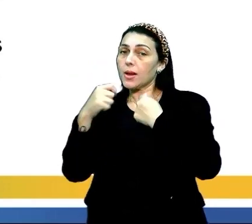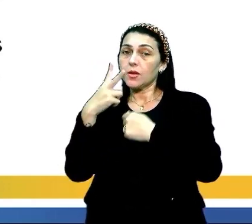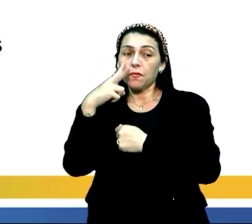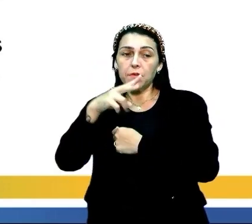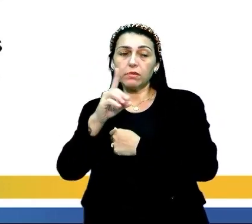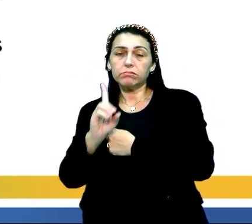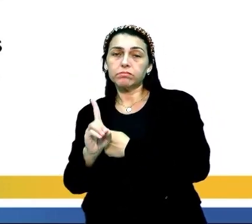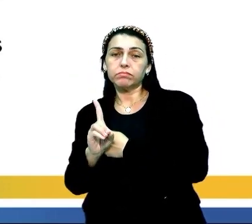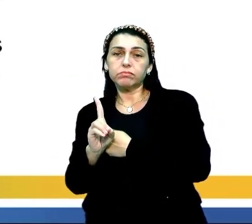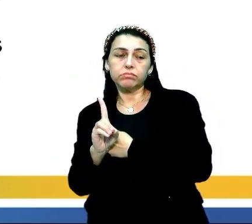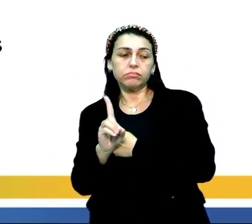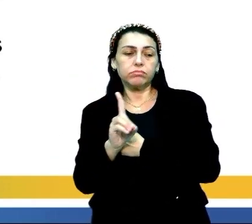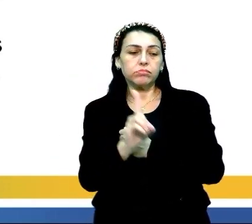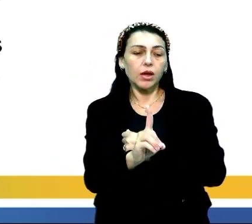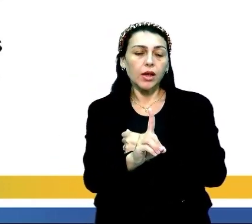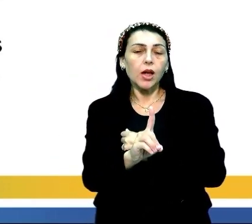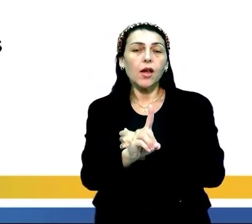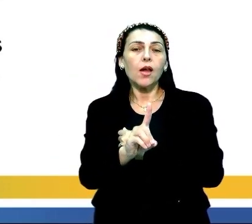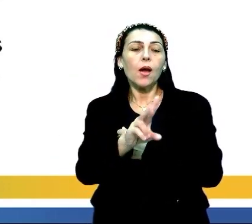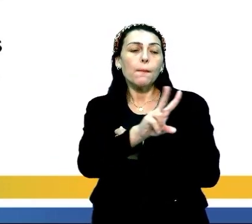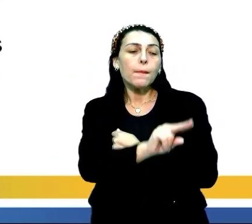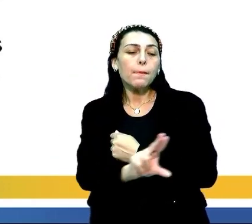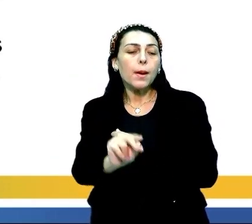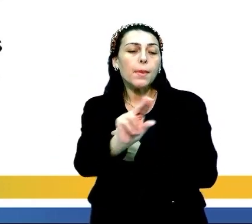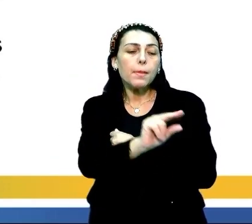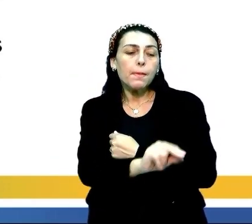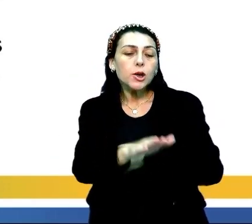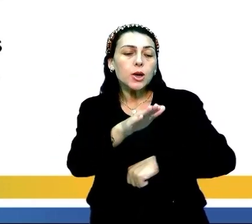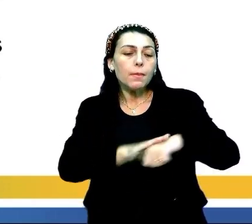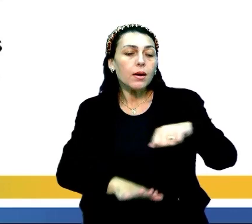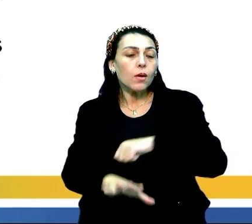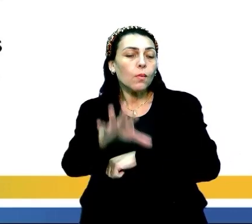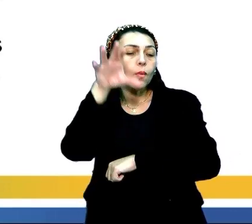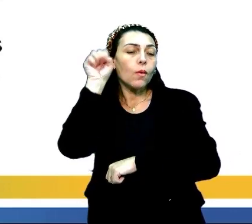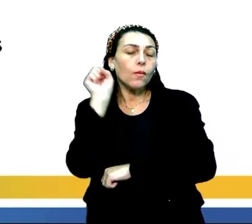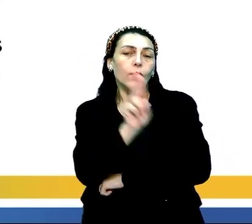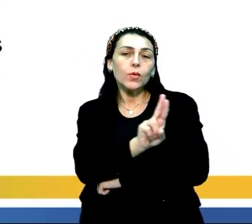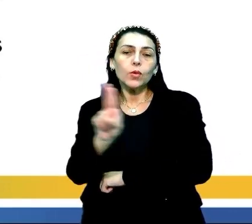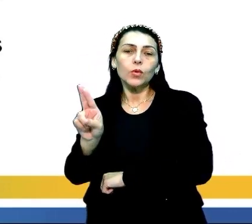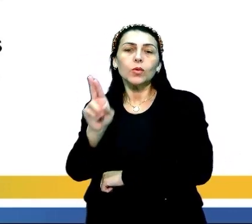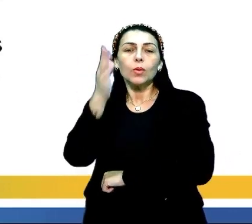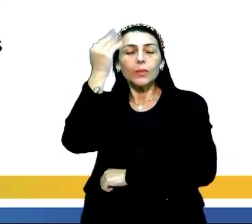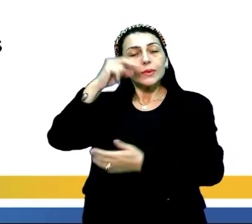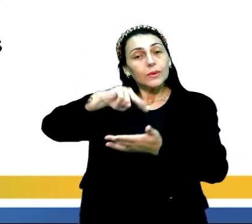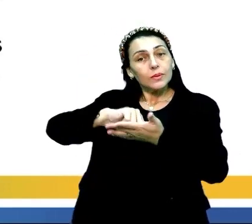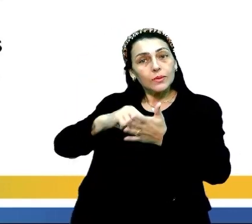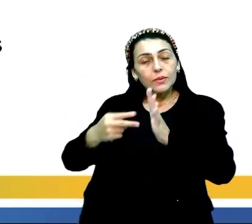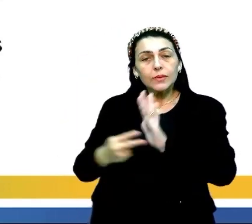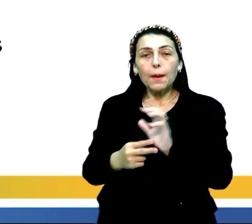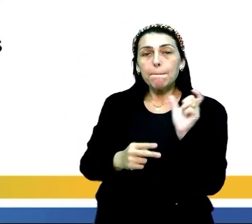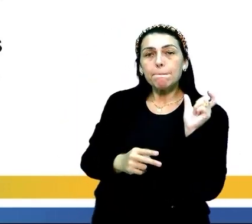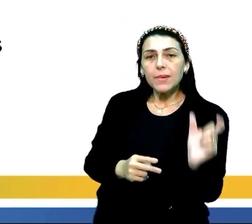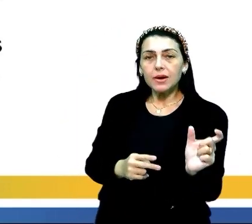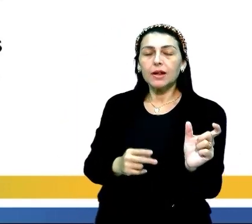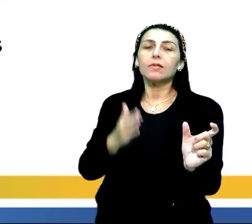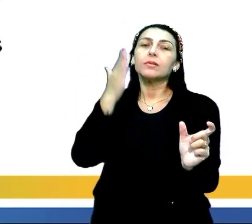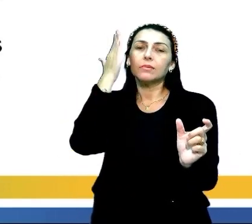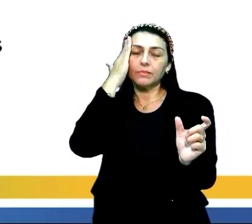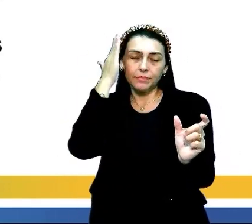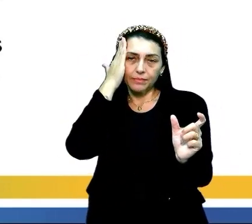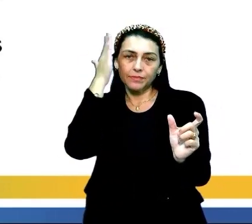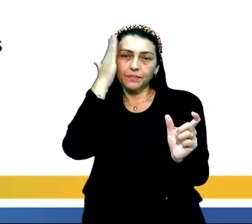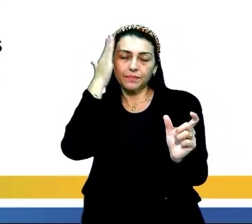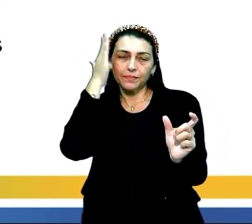dirija a esse animal pronunciando essas palavras. É preciso até que repita algumas vezes para que eu possa entender, como